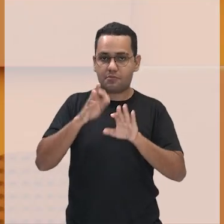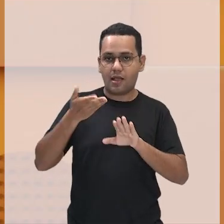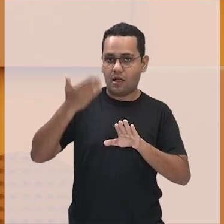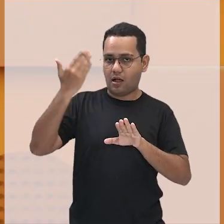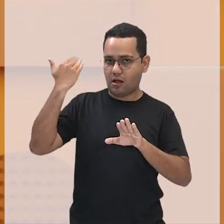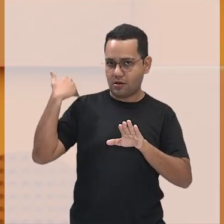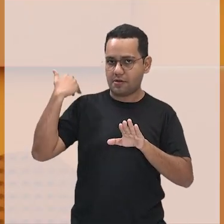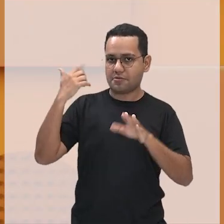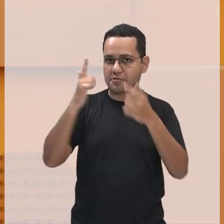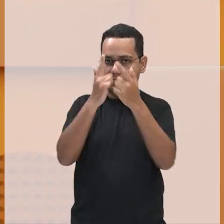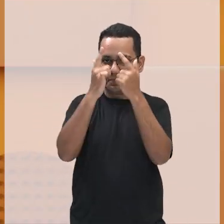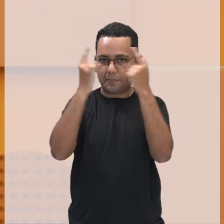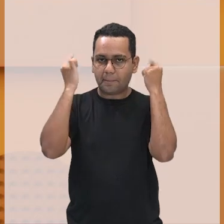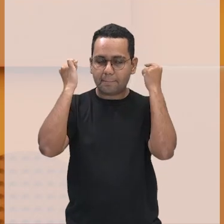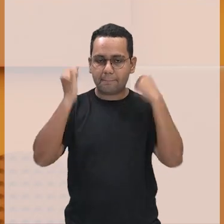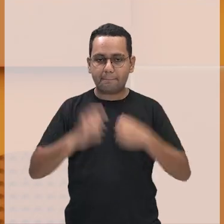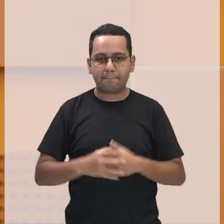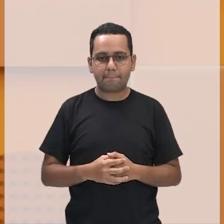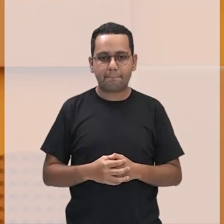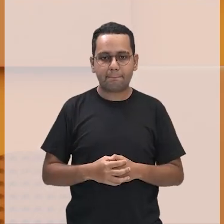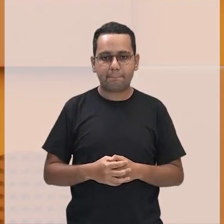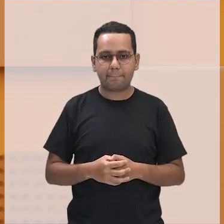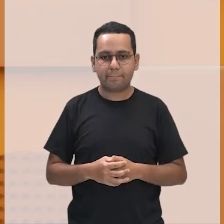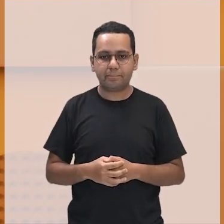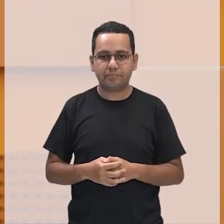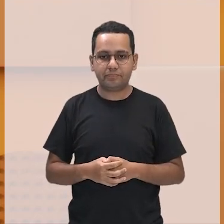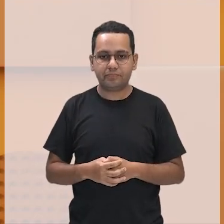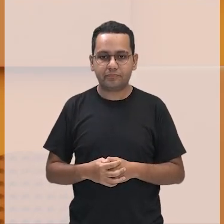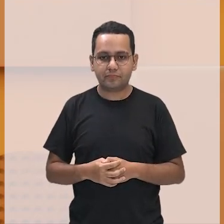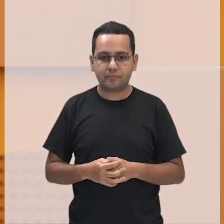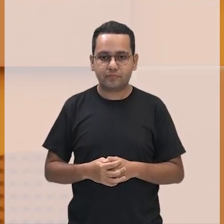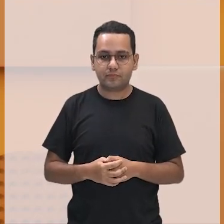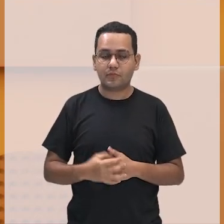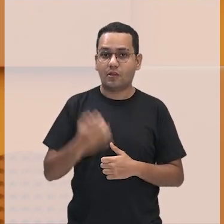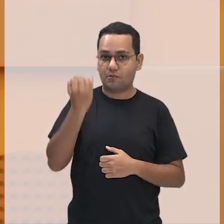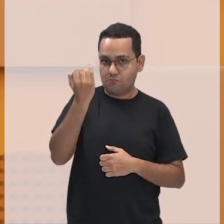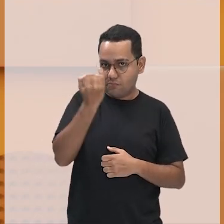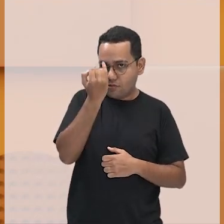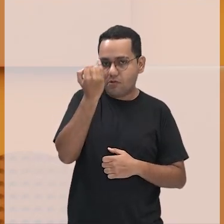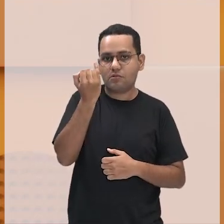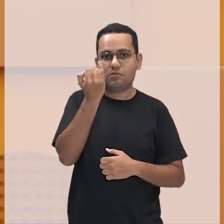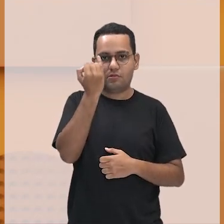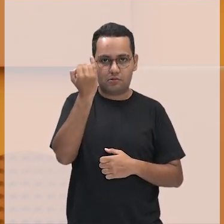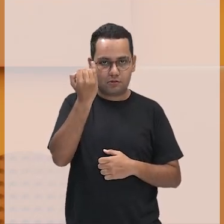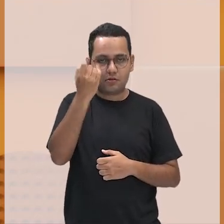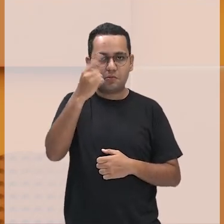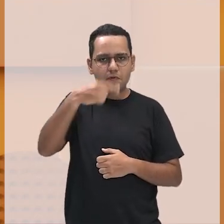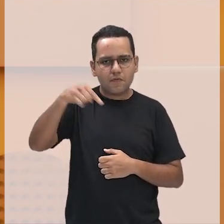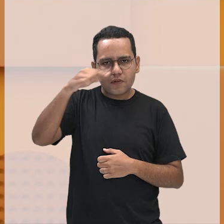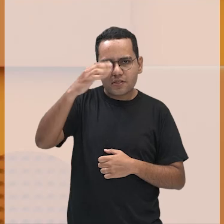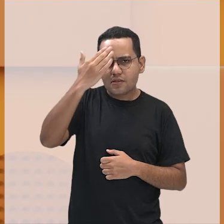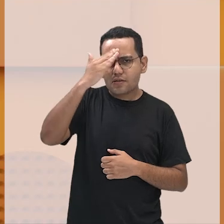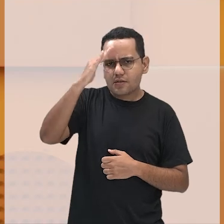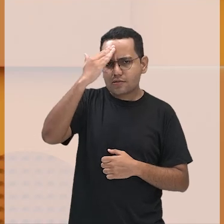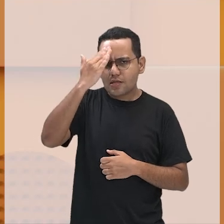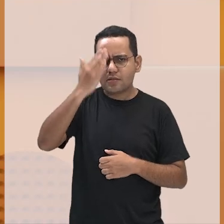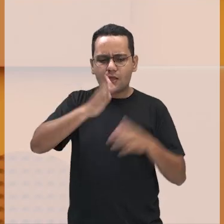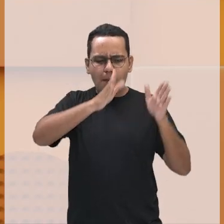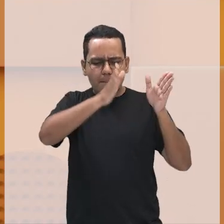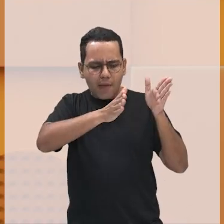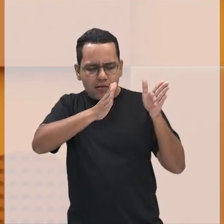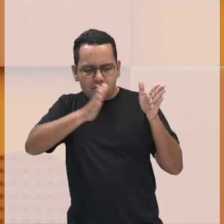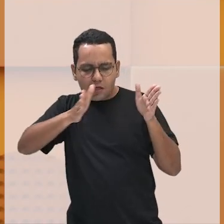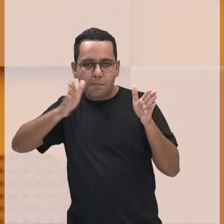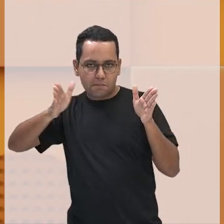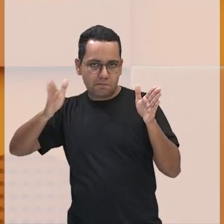da Grécia Antiga. Não te esquece. Isso é para uma melhor compreensão dos fatos que ocorrem,